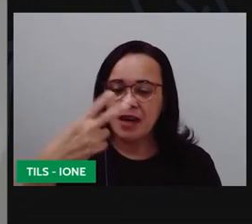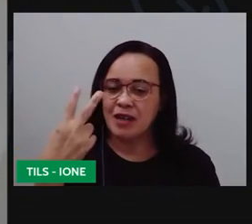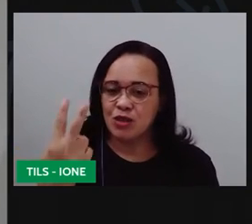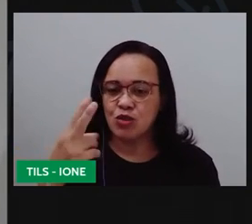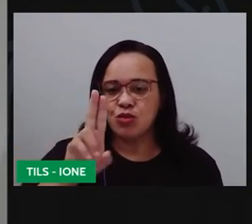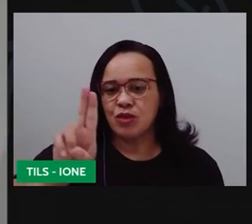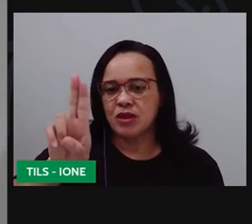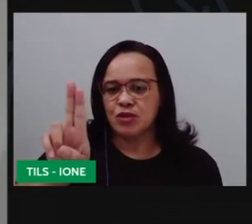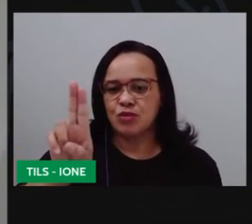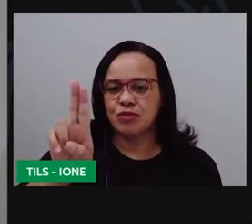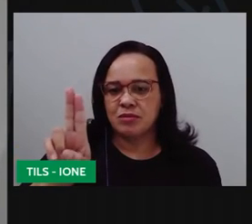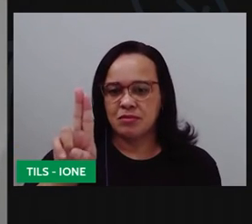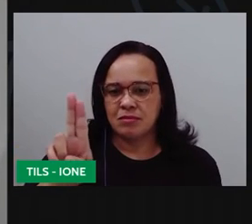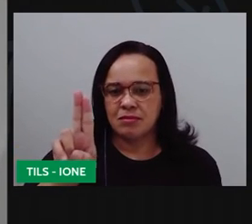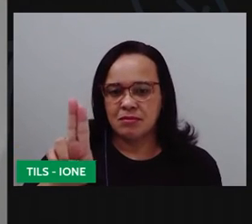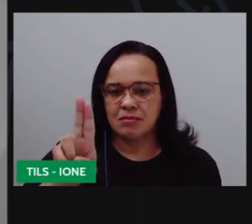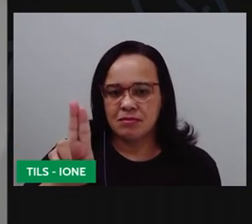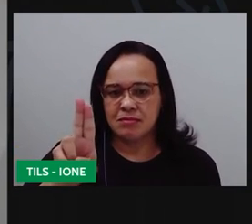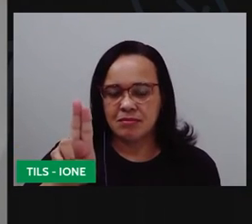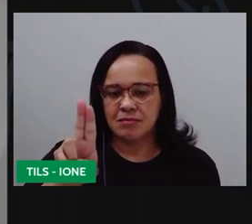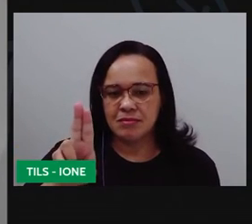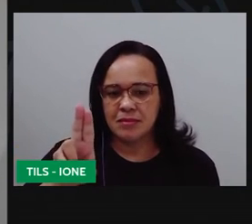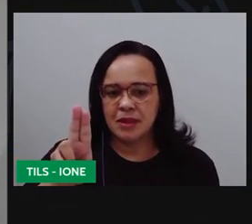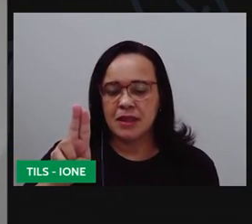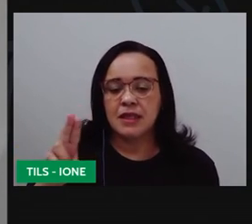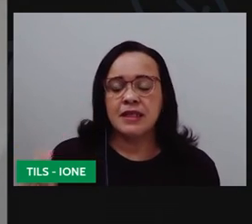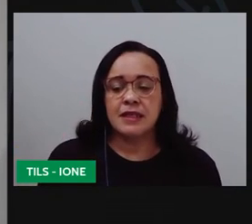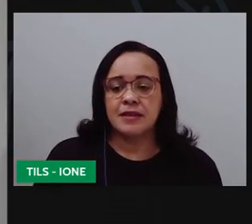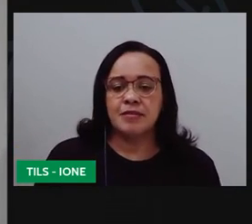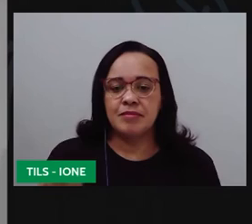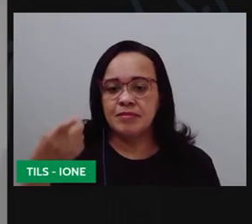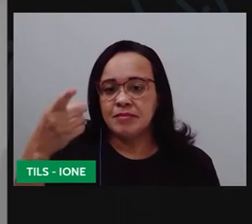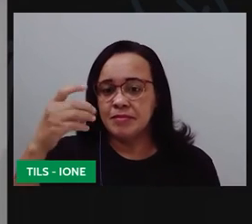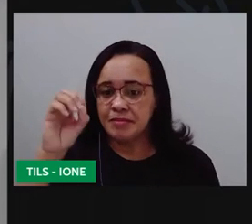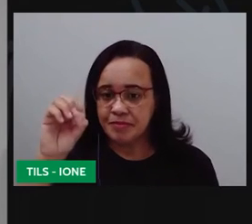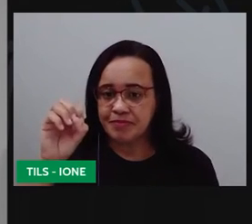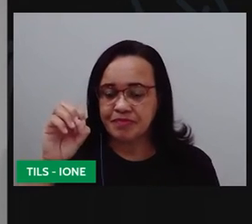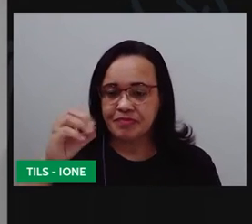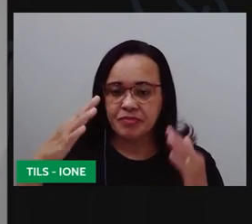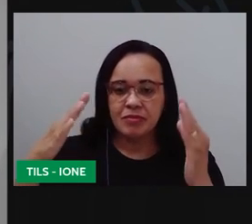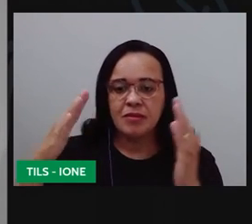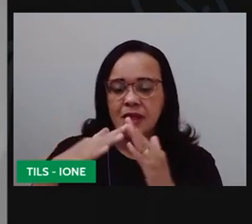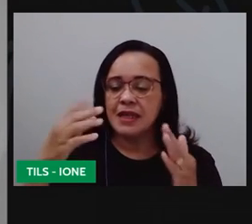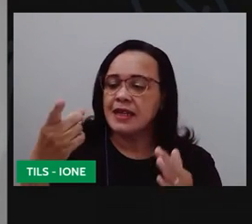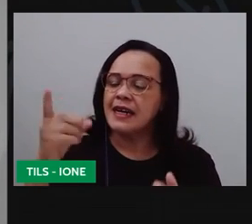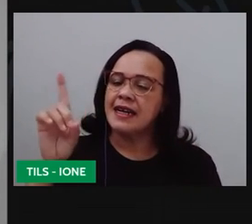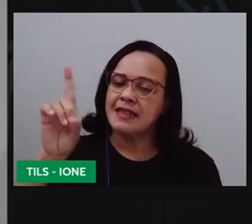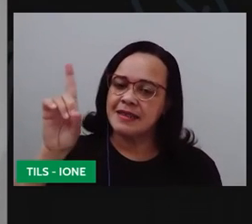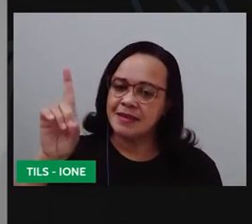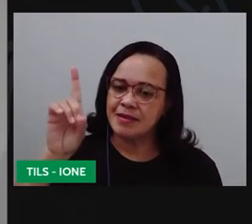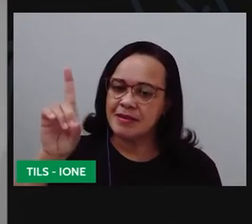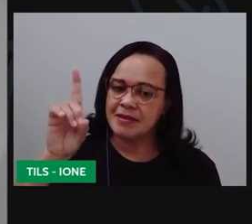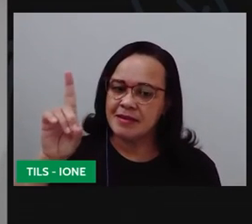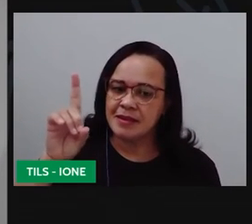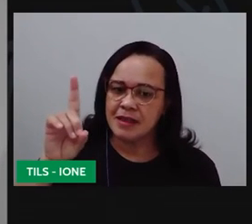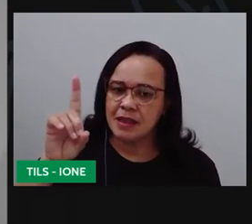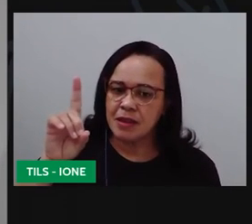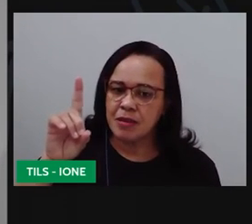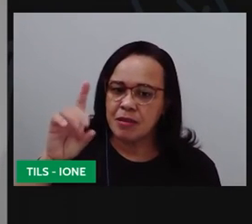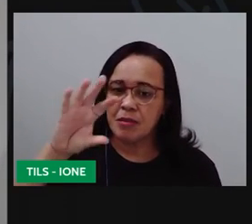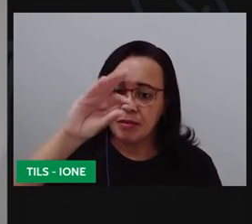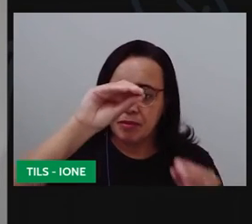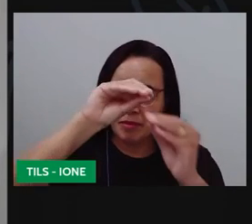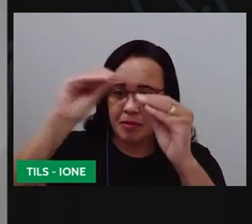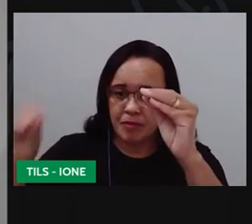Então o que é que eu vou fazer aqui na casa das dezenas eu vou em vez de botar já o sinal do igual eu vou pegar esse 10